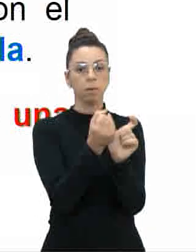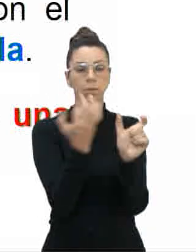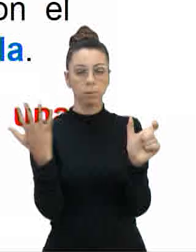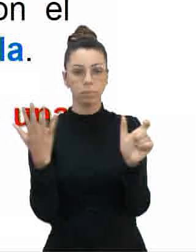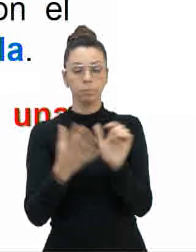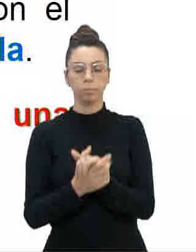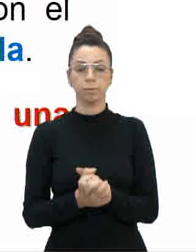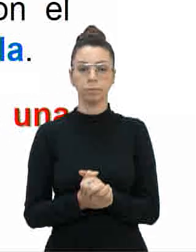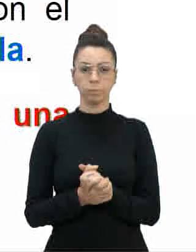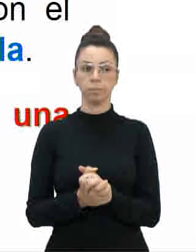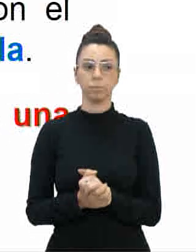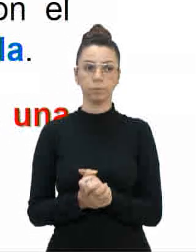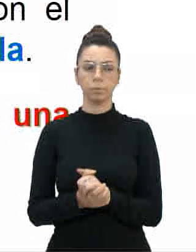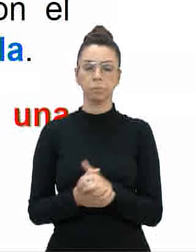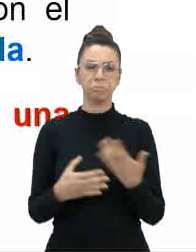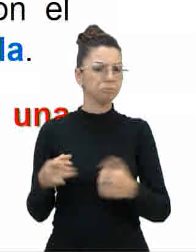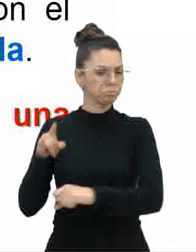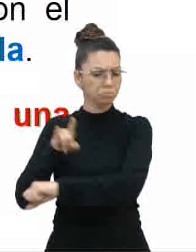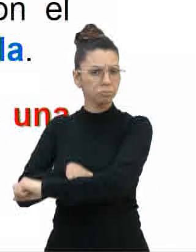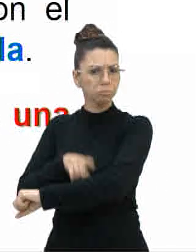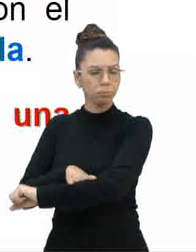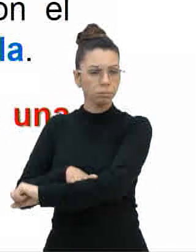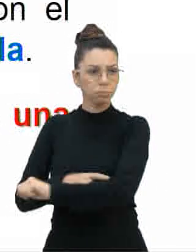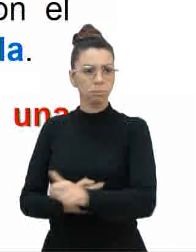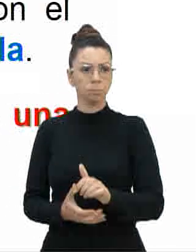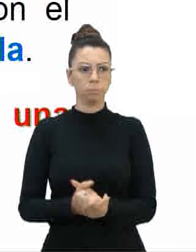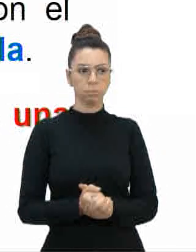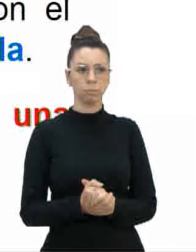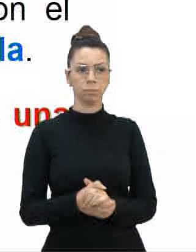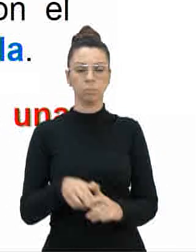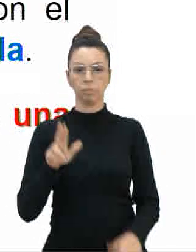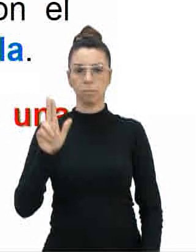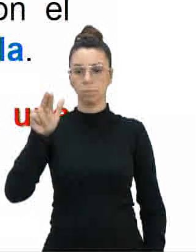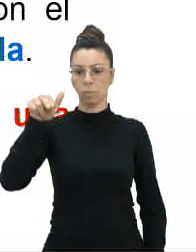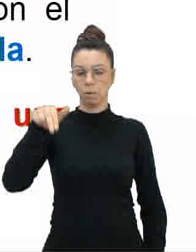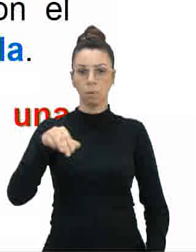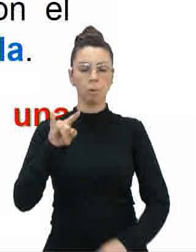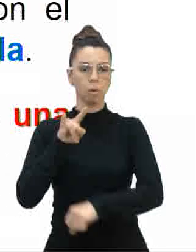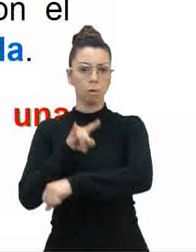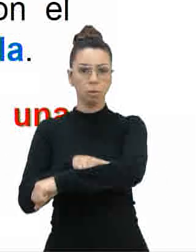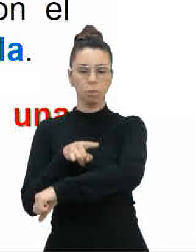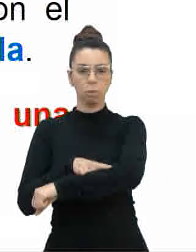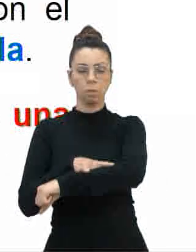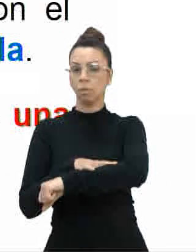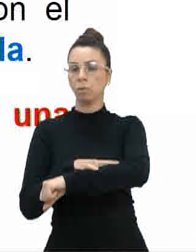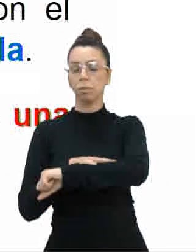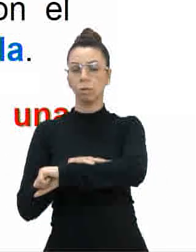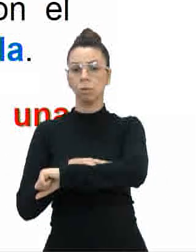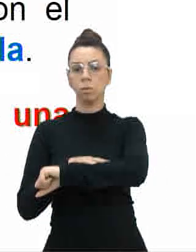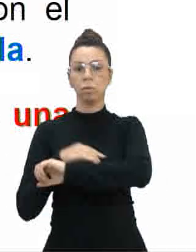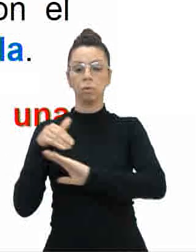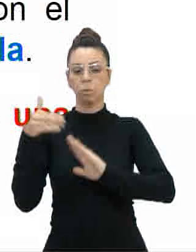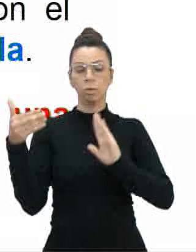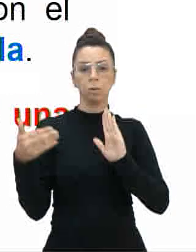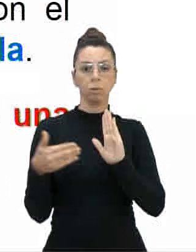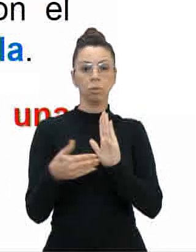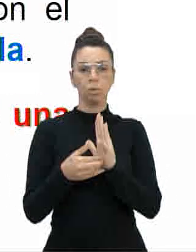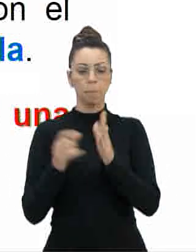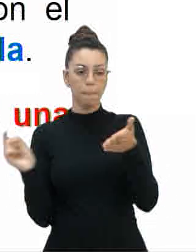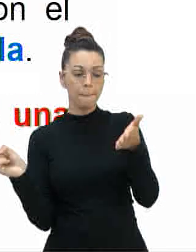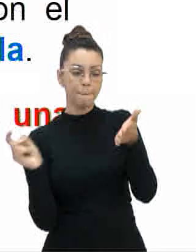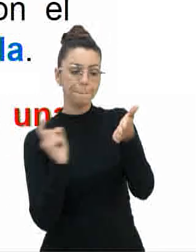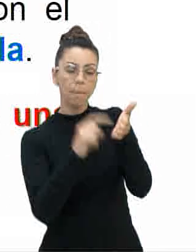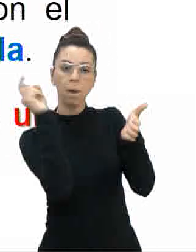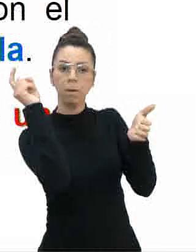masculino singular, um banho, que era? Era um banho em que tudo se resolvia com ele apertar